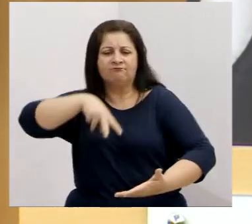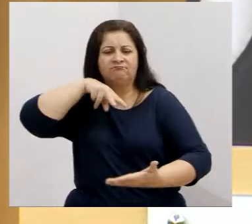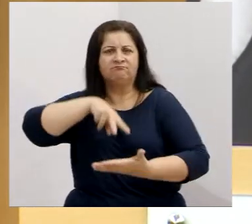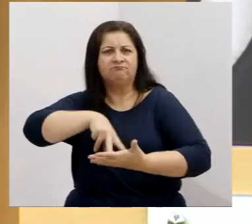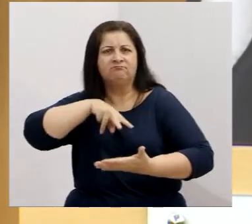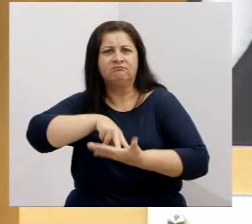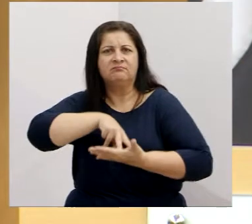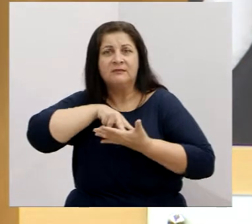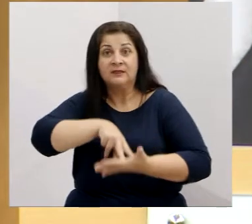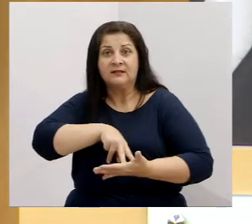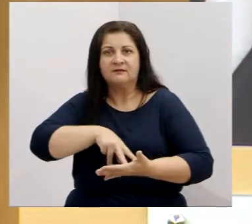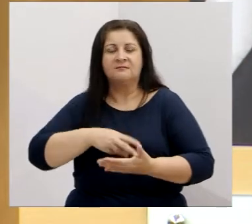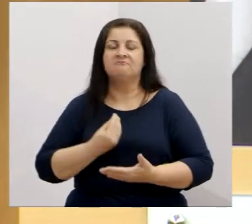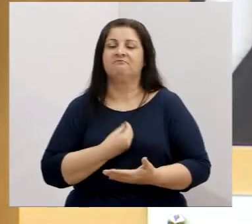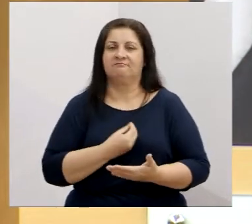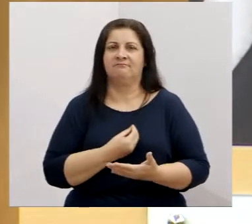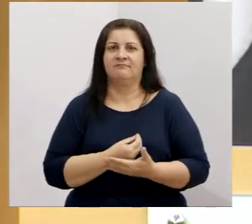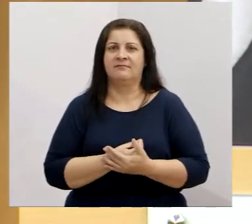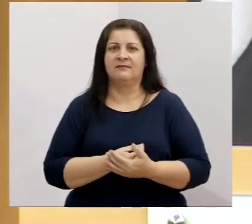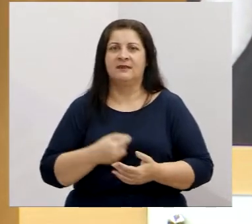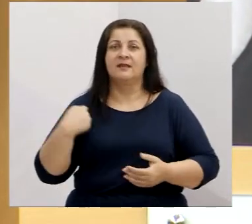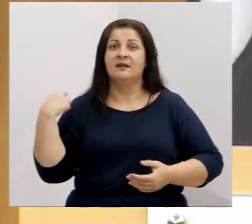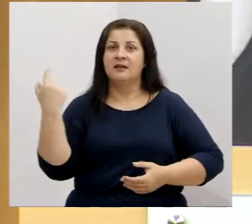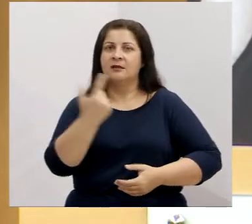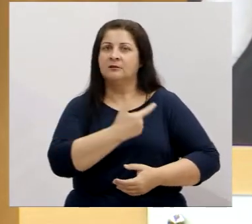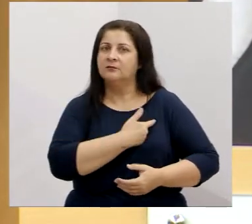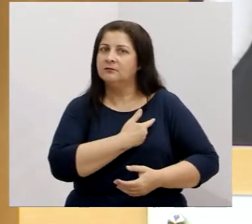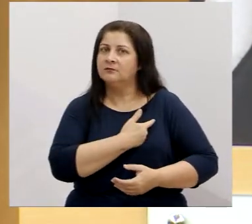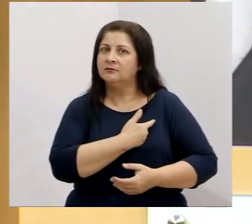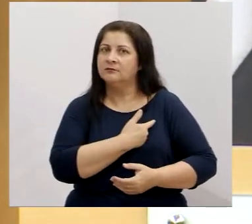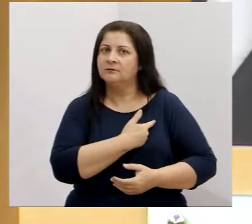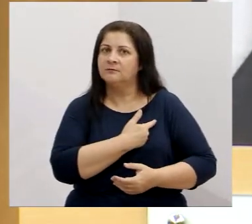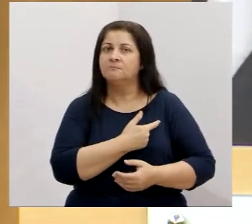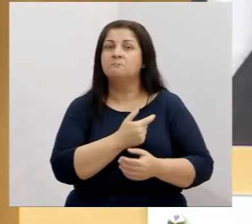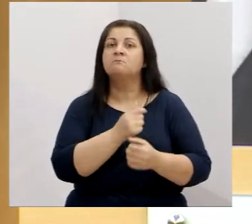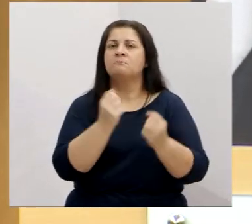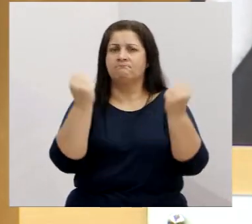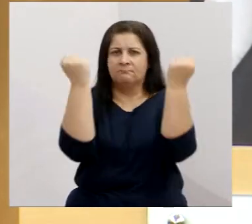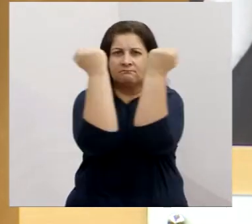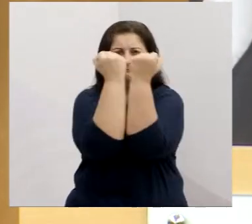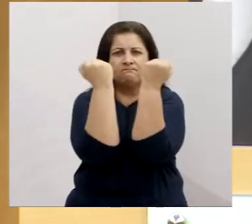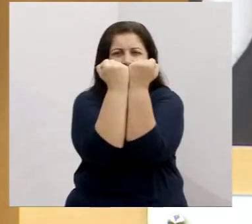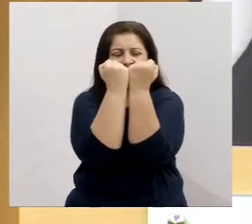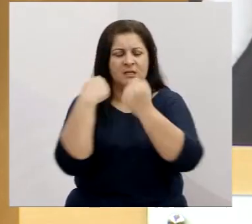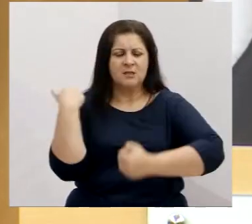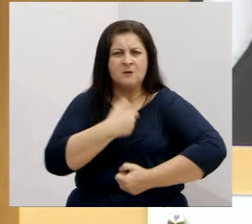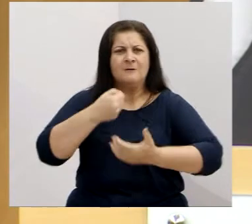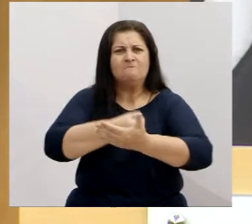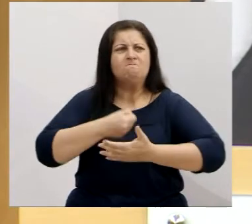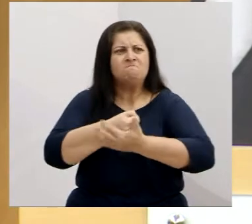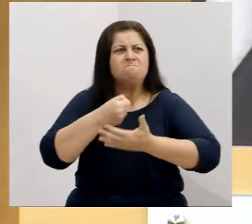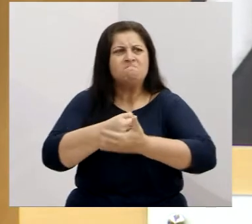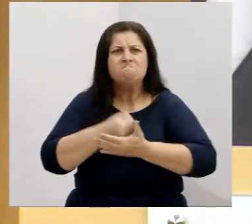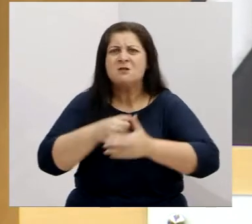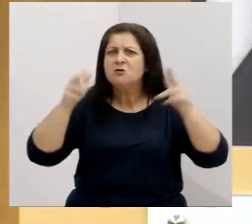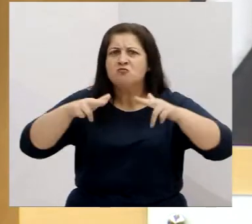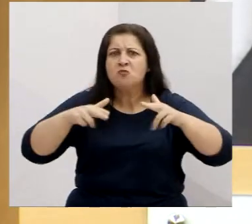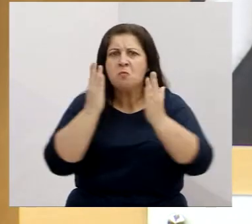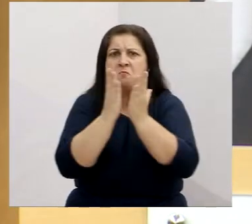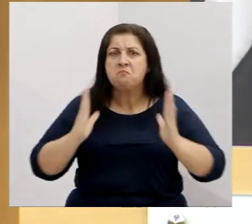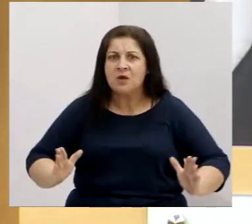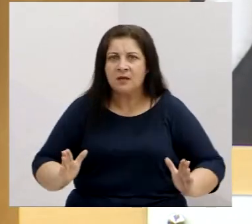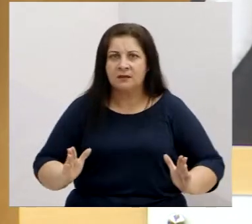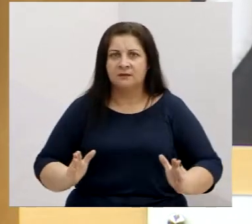seguras para viver nós estamos aqui para defendê-los o e lutaremos incansavelmente por todos